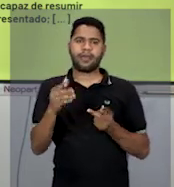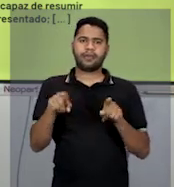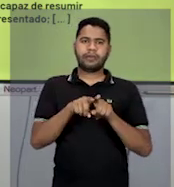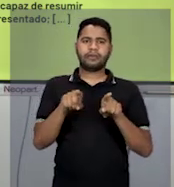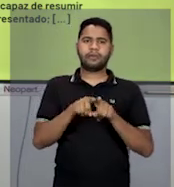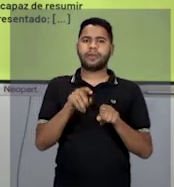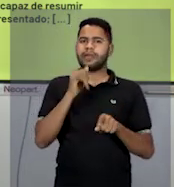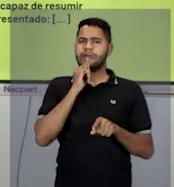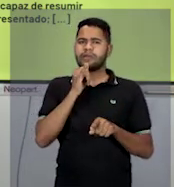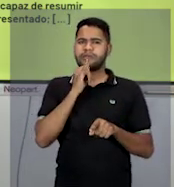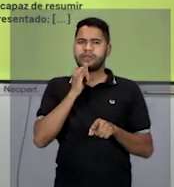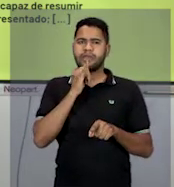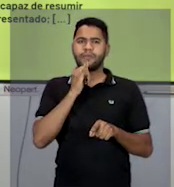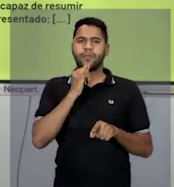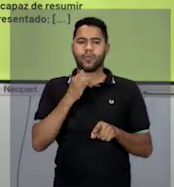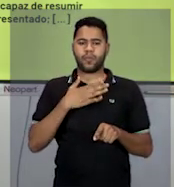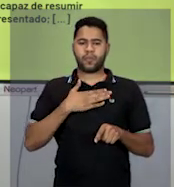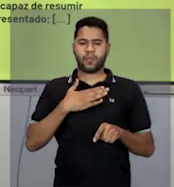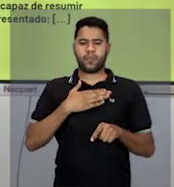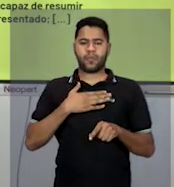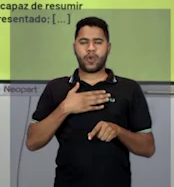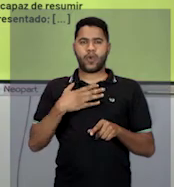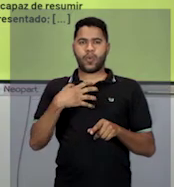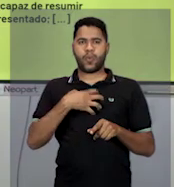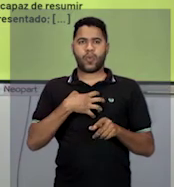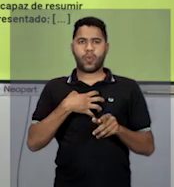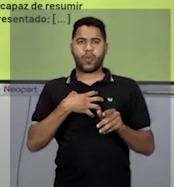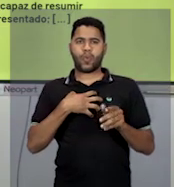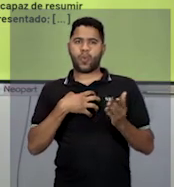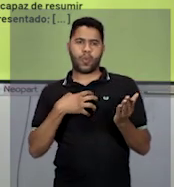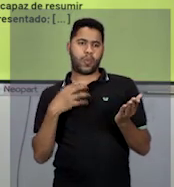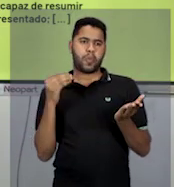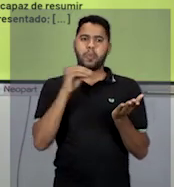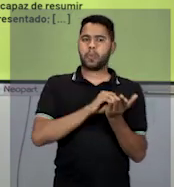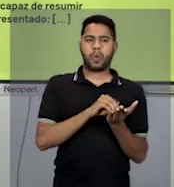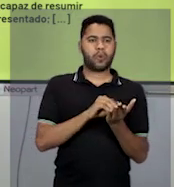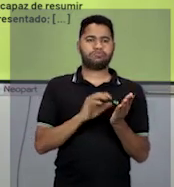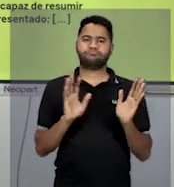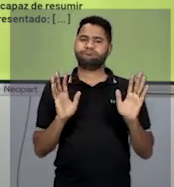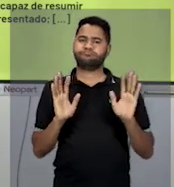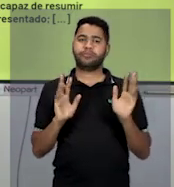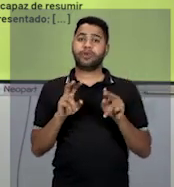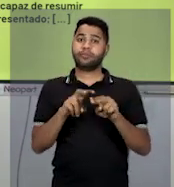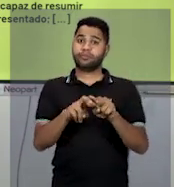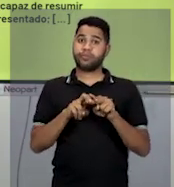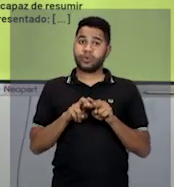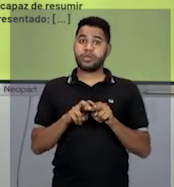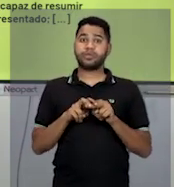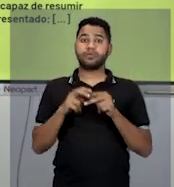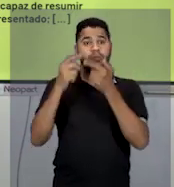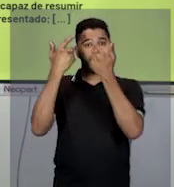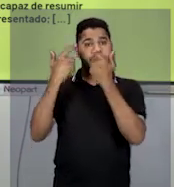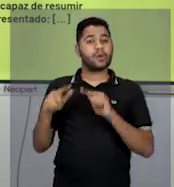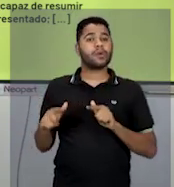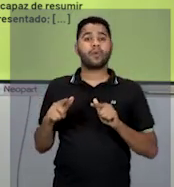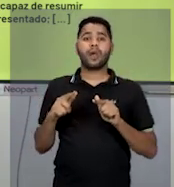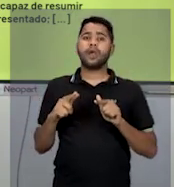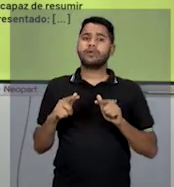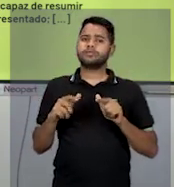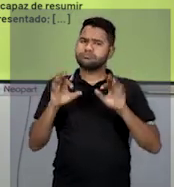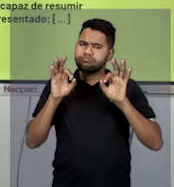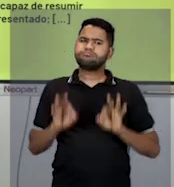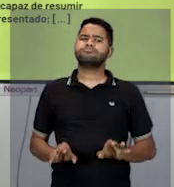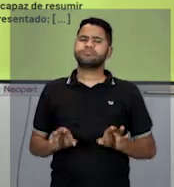O papel da notícia é informar e não sensibilizar. Então, por isso, a linguagem clara e